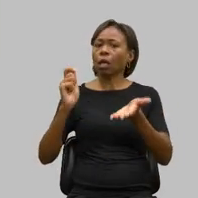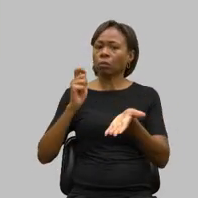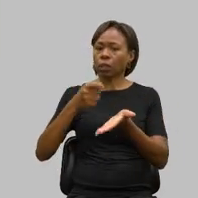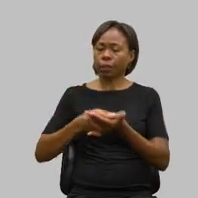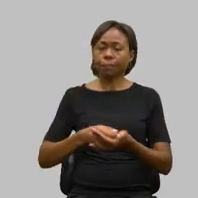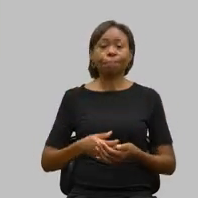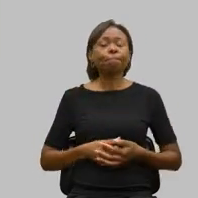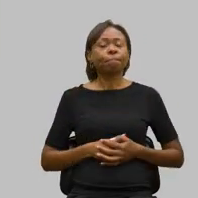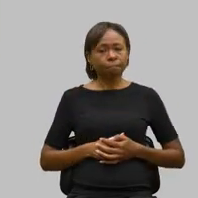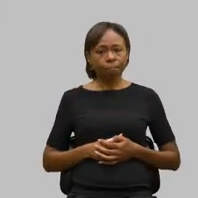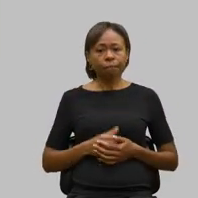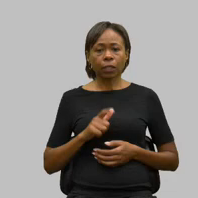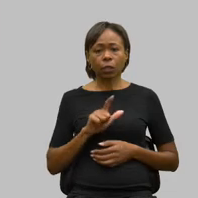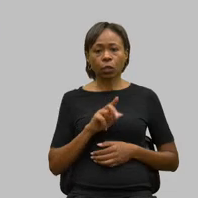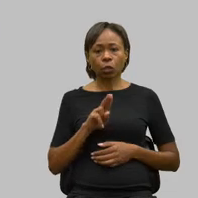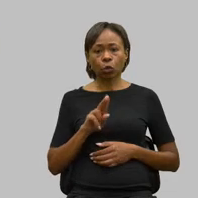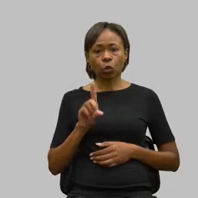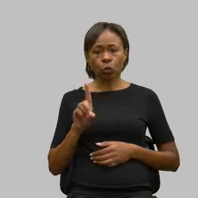deputada Lúcia de Falcão.